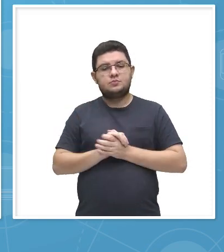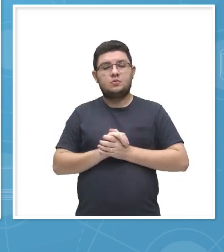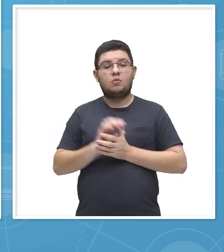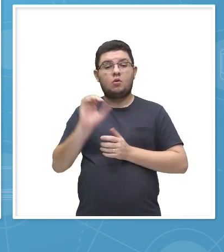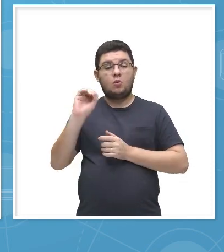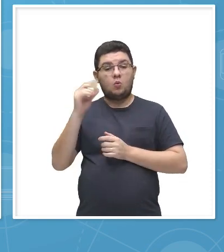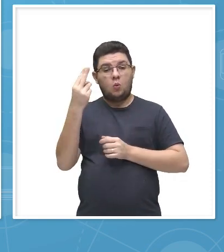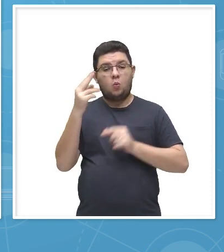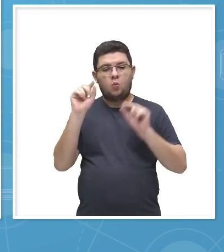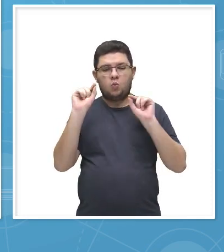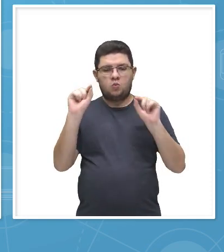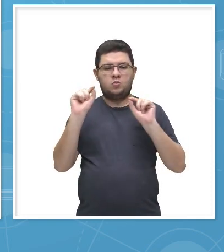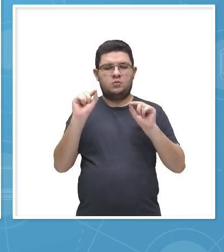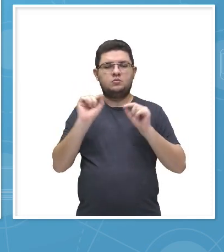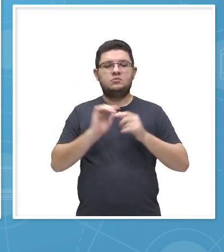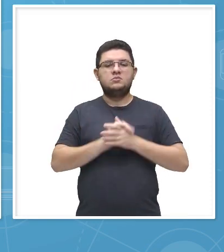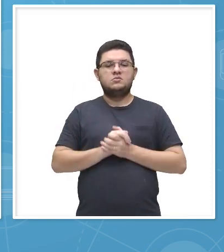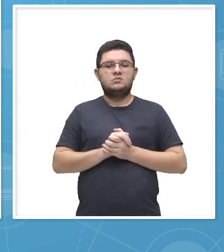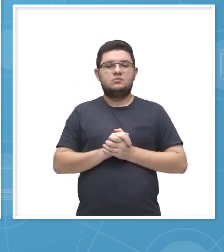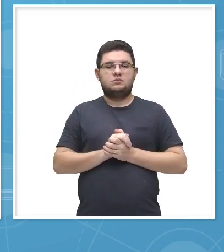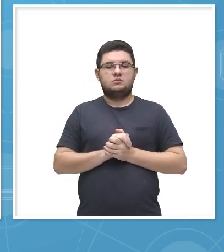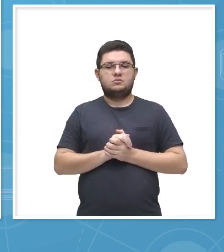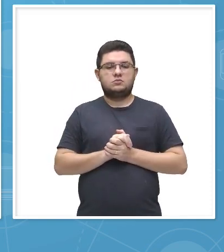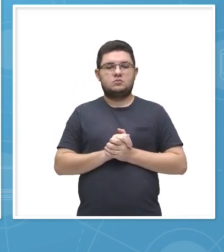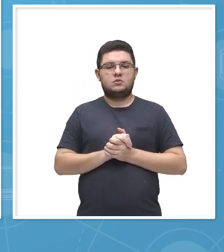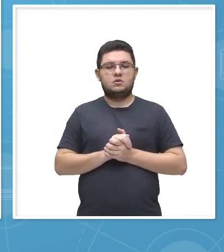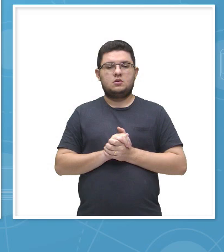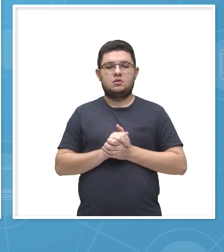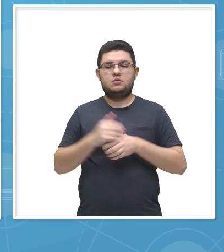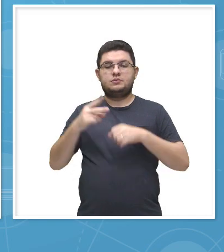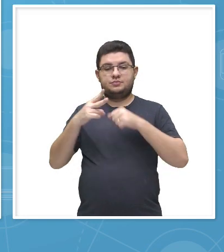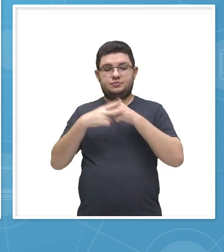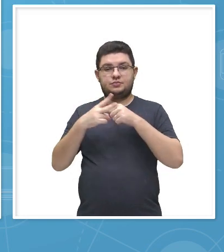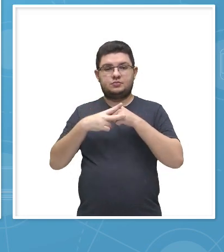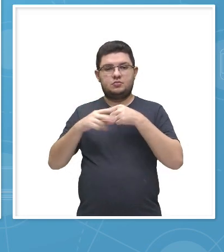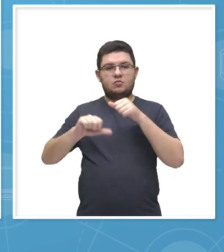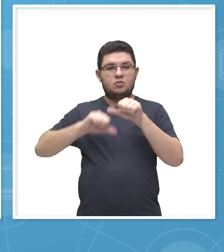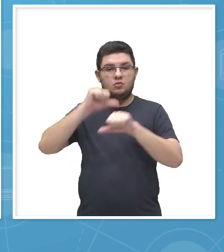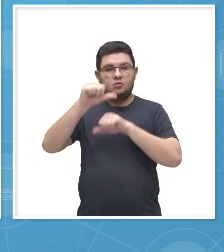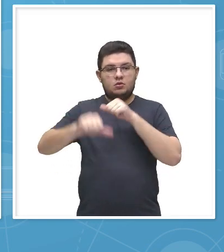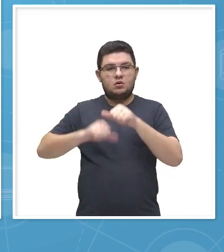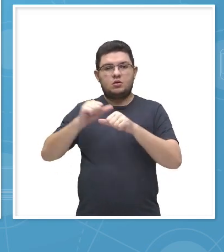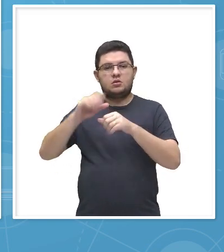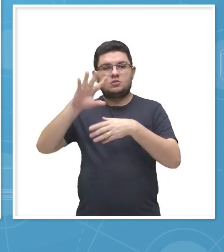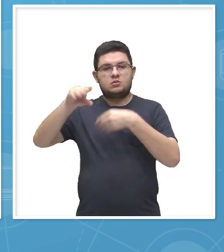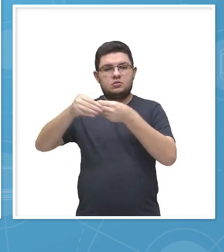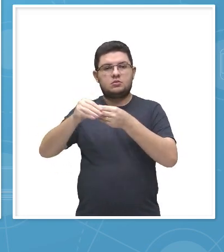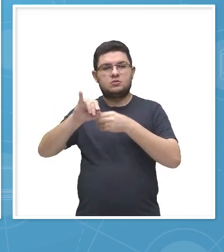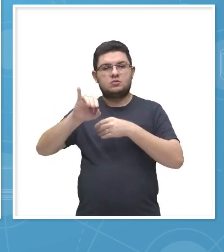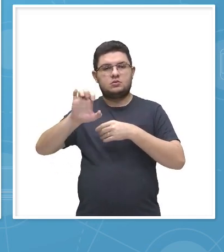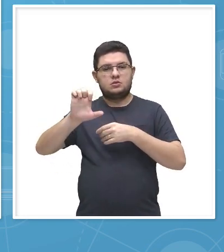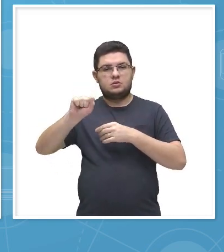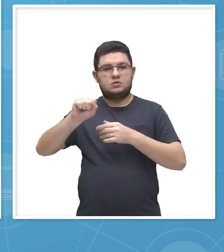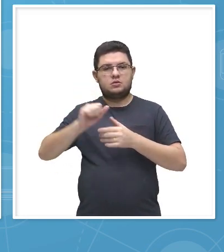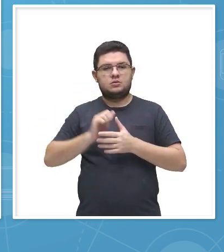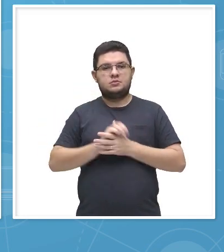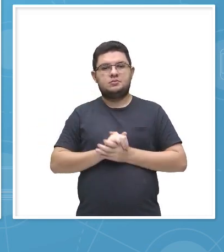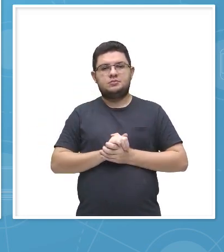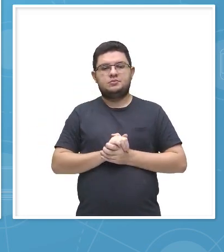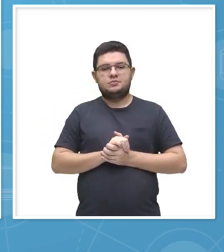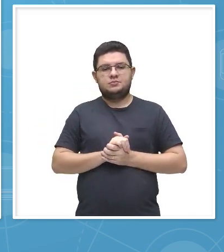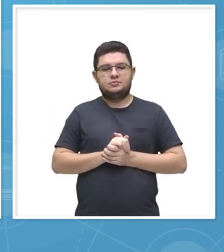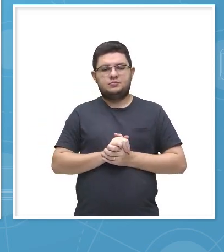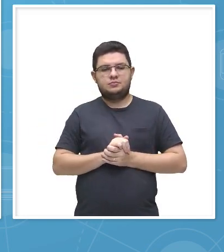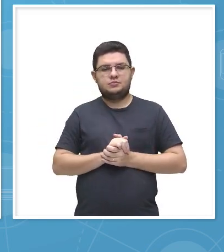ou o verbo vai ser transformado para iOS eu vou já comentar aqui essas regras com vocês pra gente